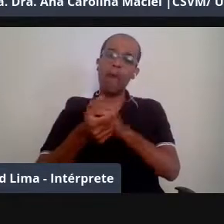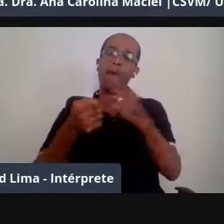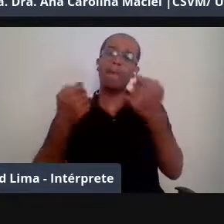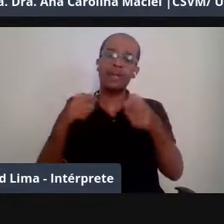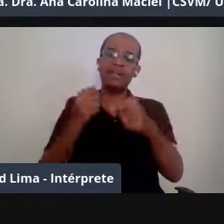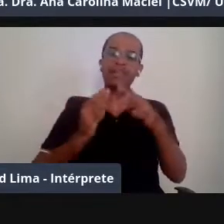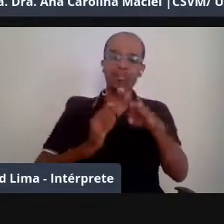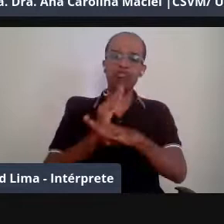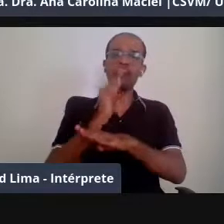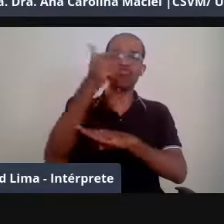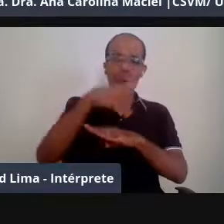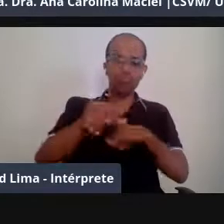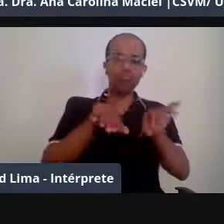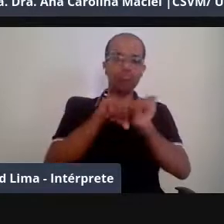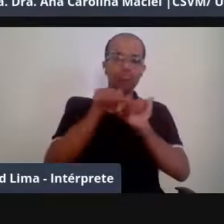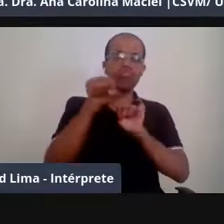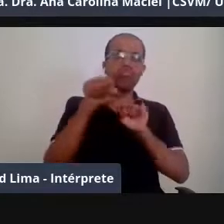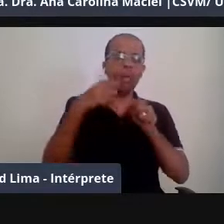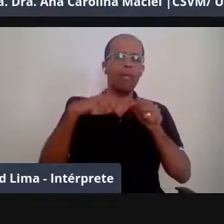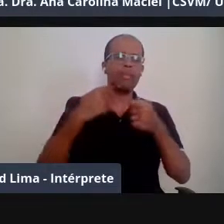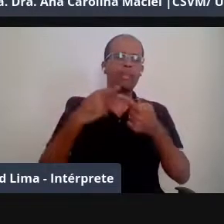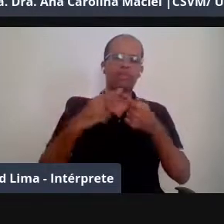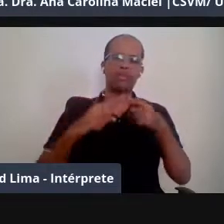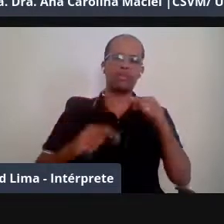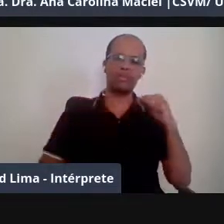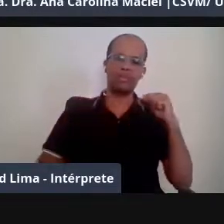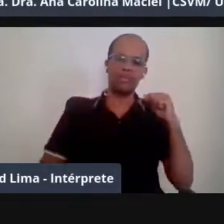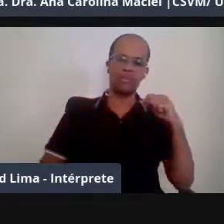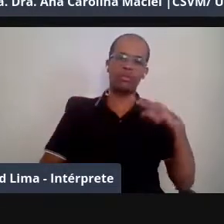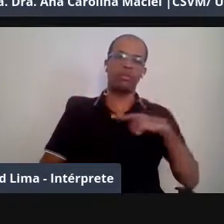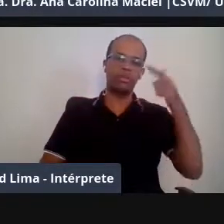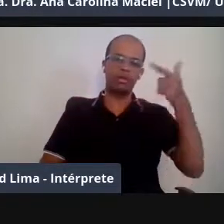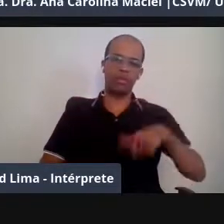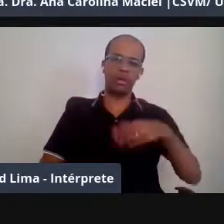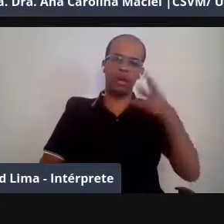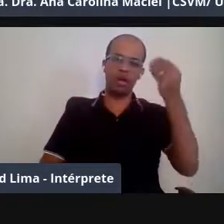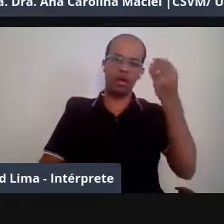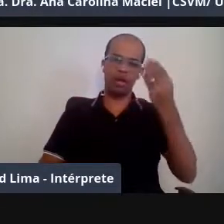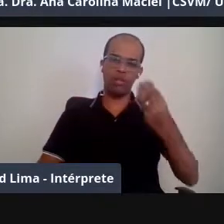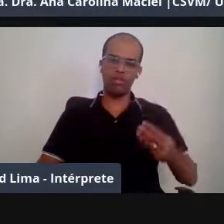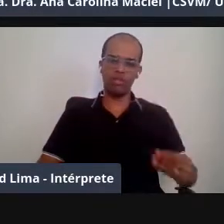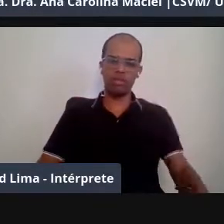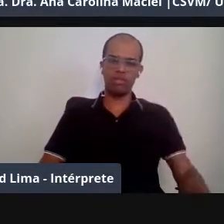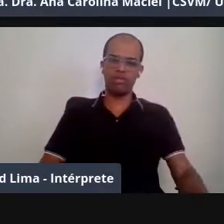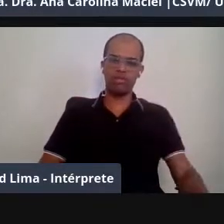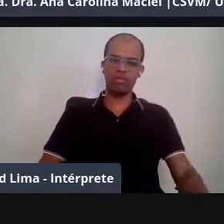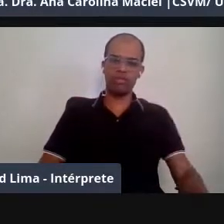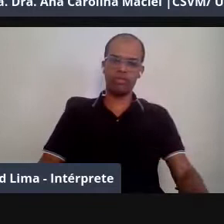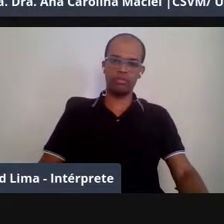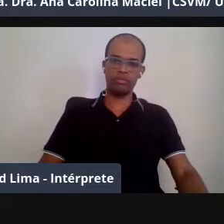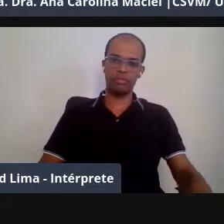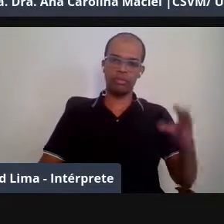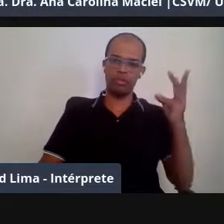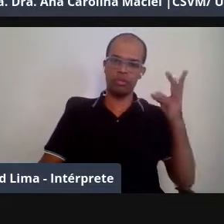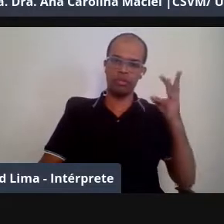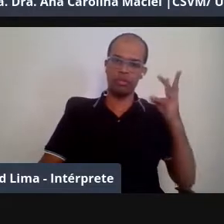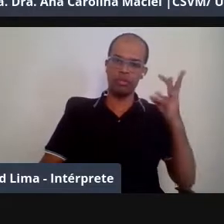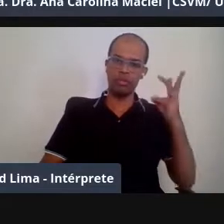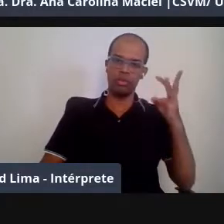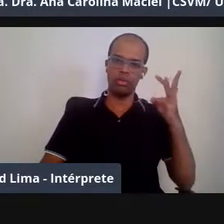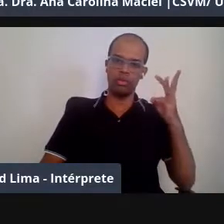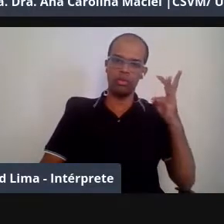seus diplomas? São perguntas, tem mais, é muita pergunta. Pergunta 4.